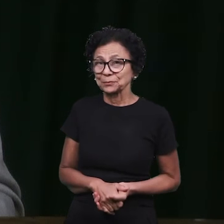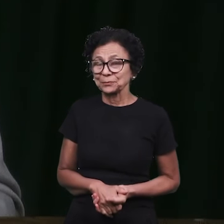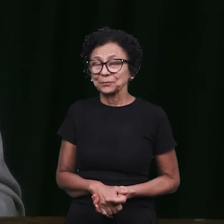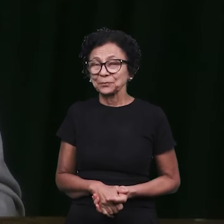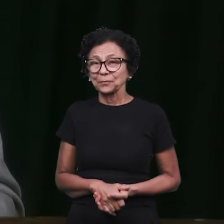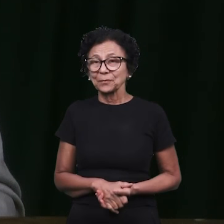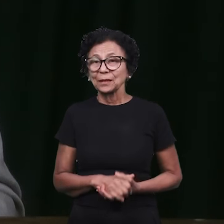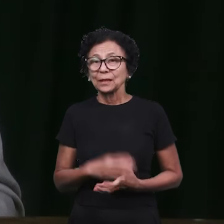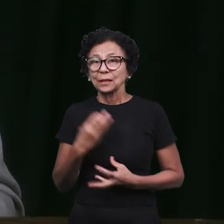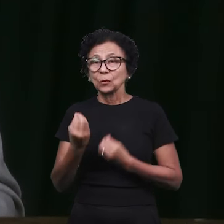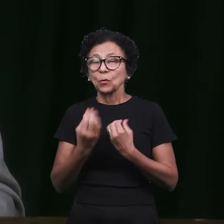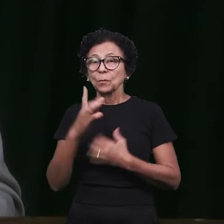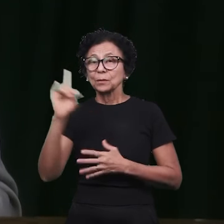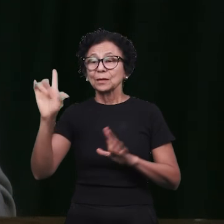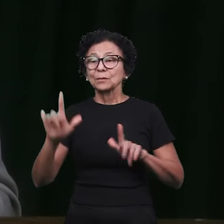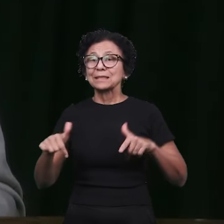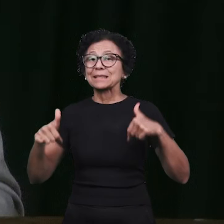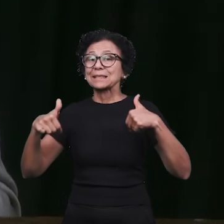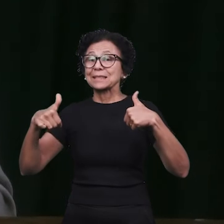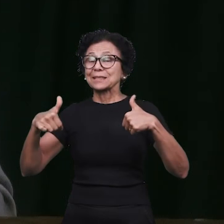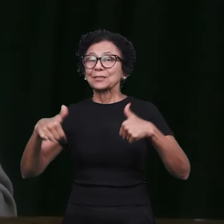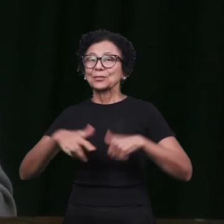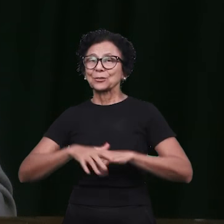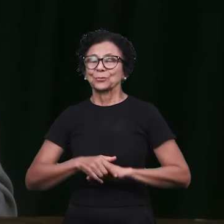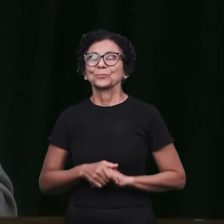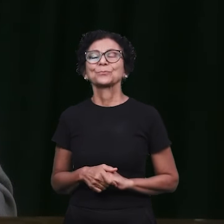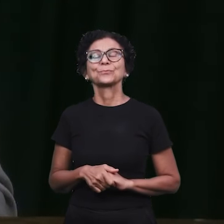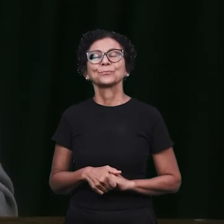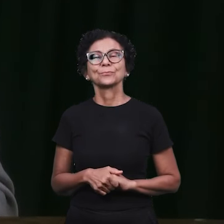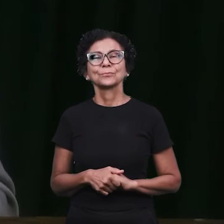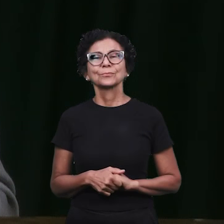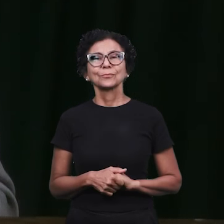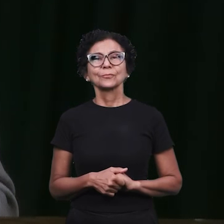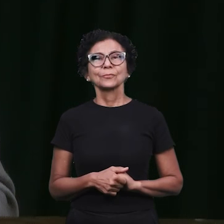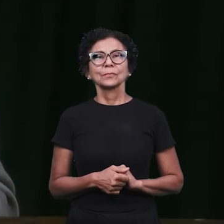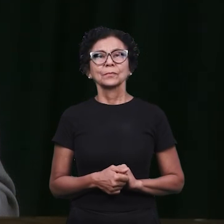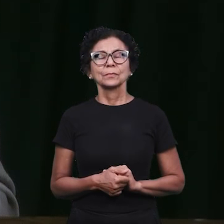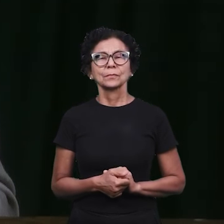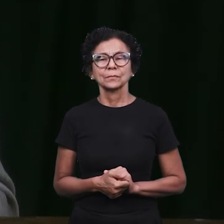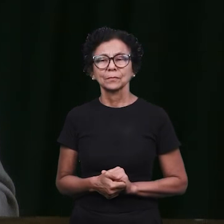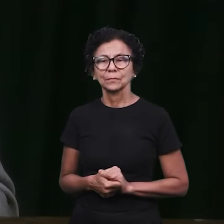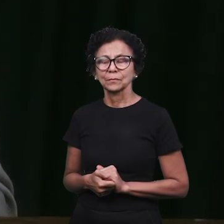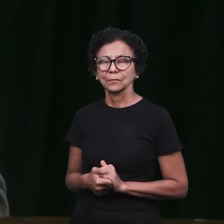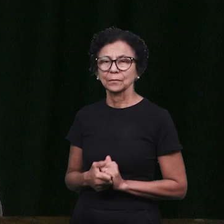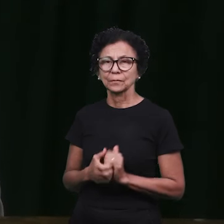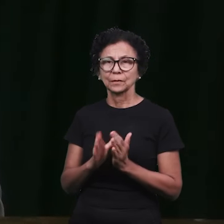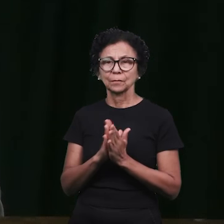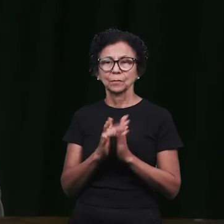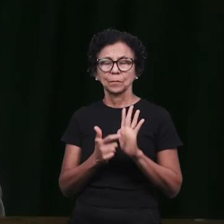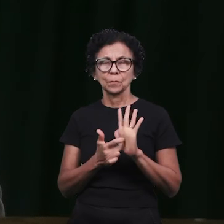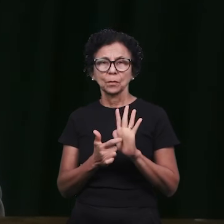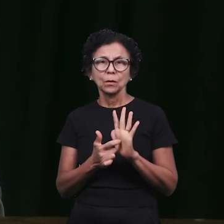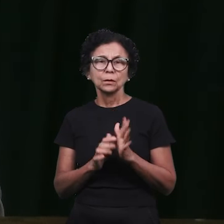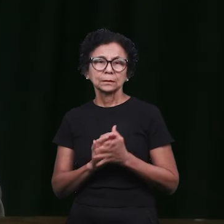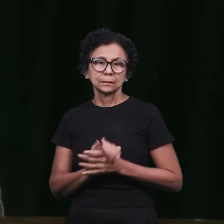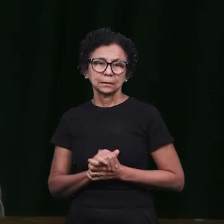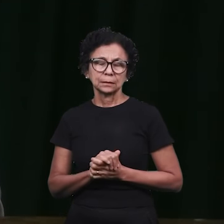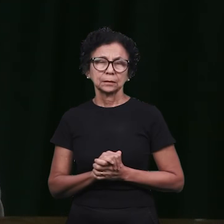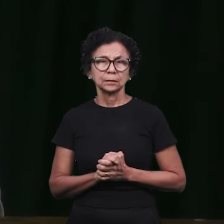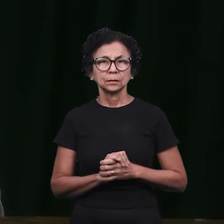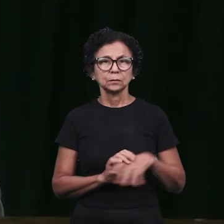Deus para a vida da igreja. A palavra nos fala que houve um momento lá